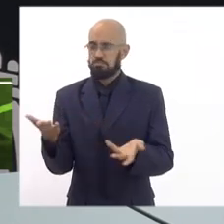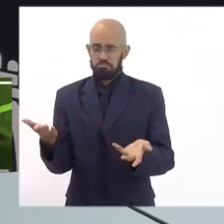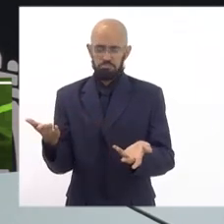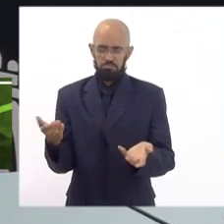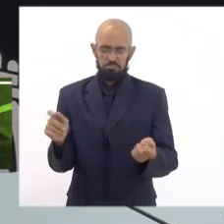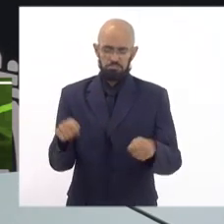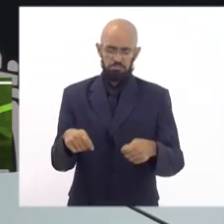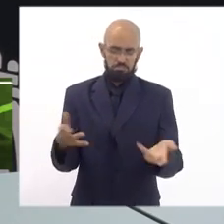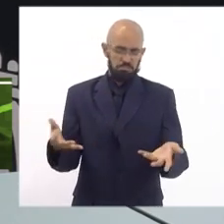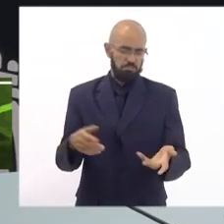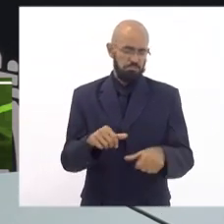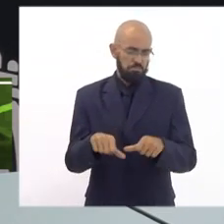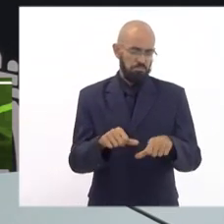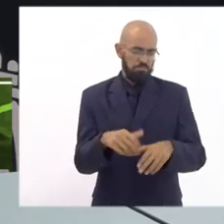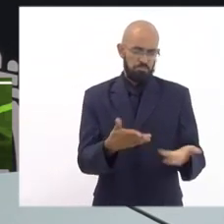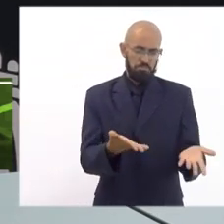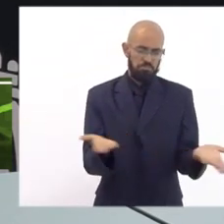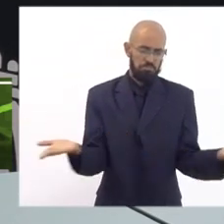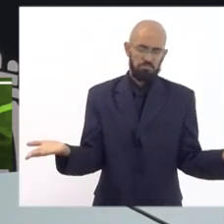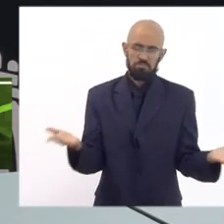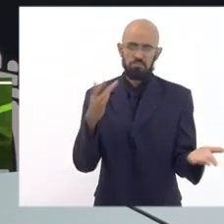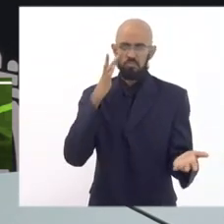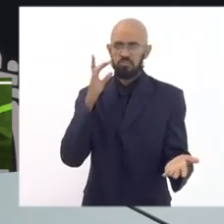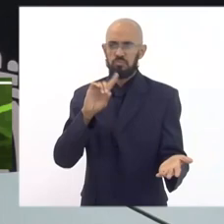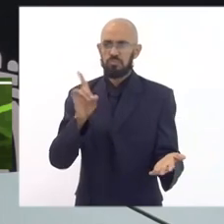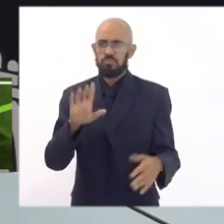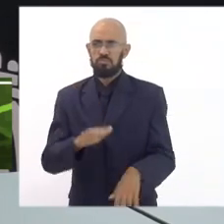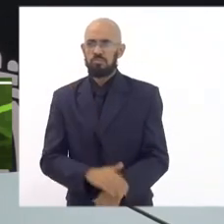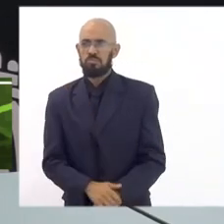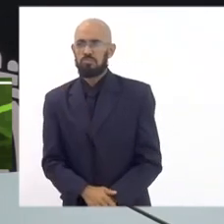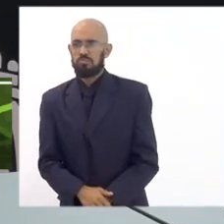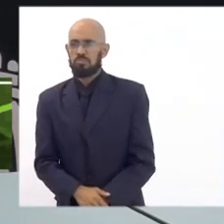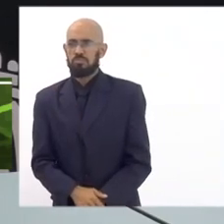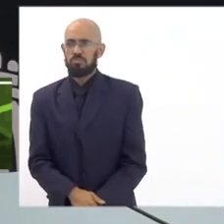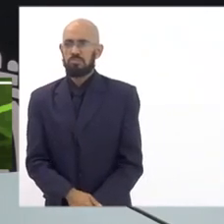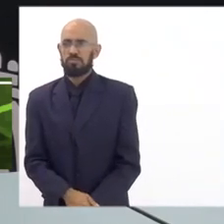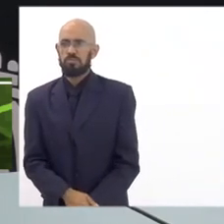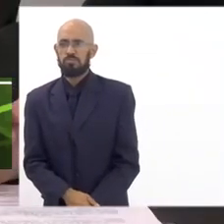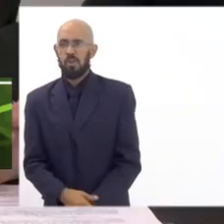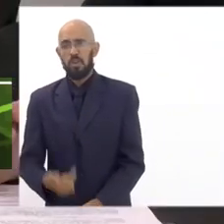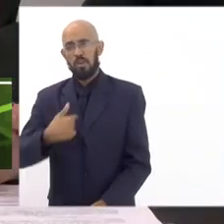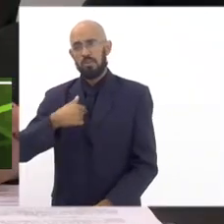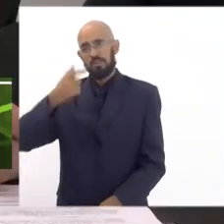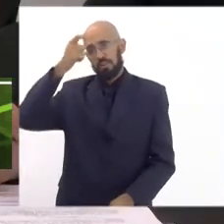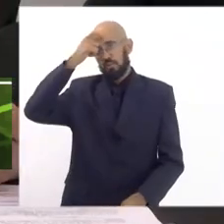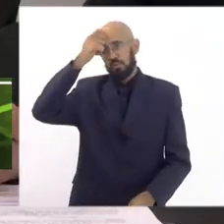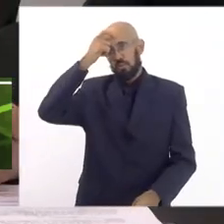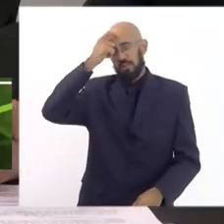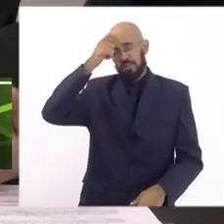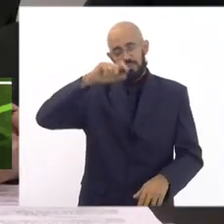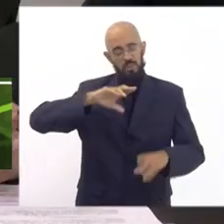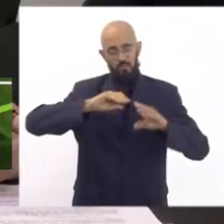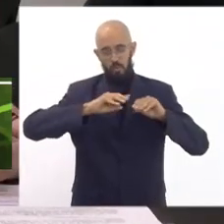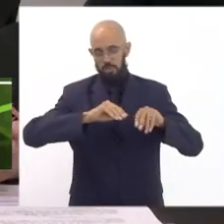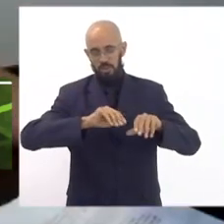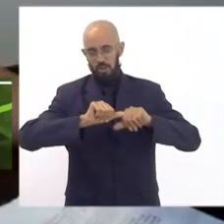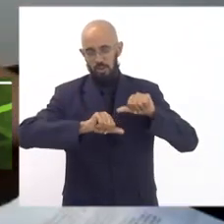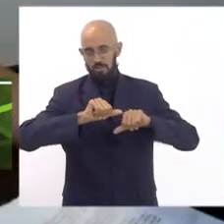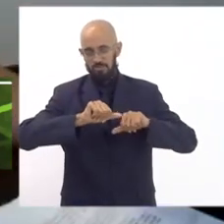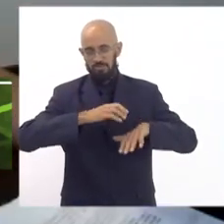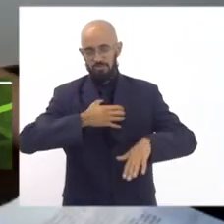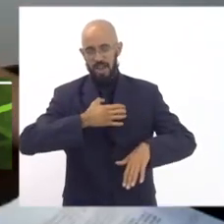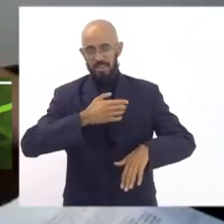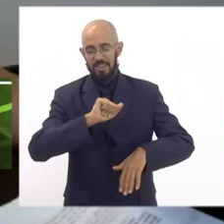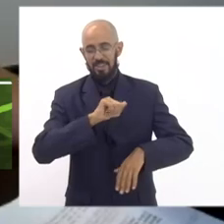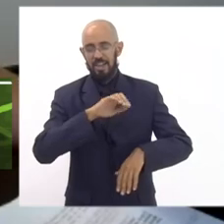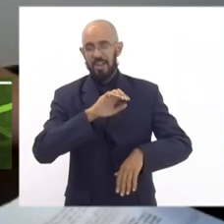também. Mas eu tenho discutir, deputado Valdec. Eu tenho juízo e não vou mexer com as baianas do acarajé, não. Independentemente